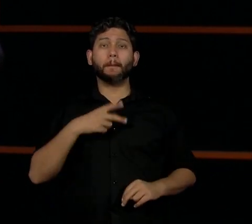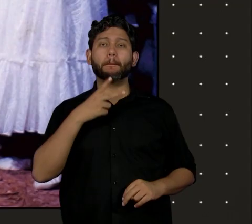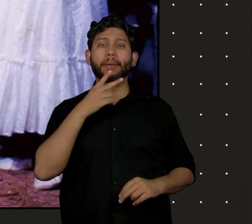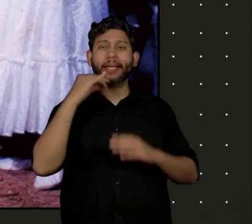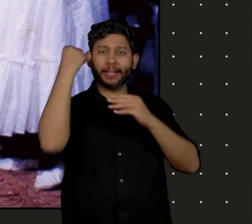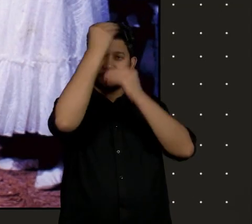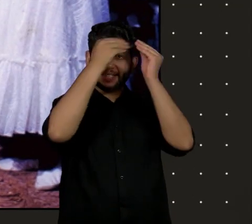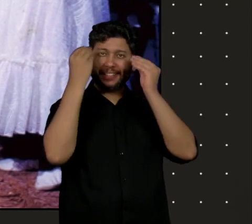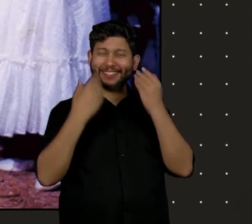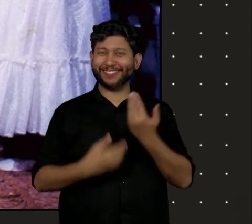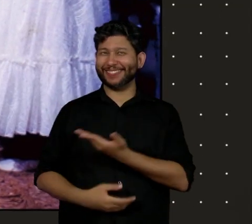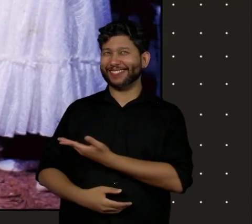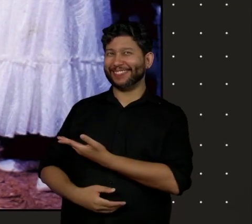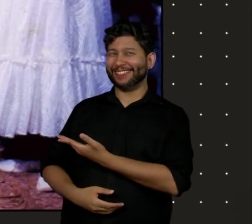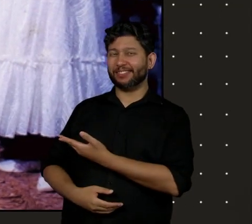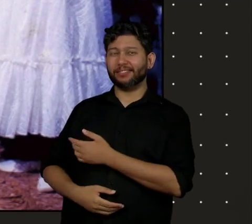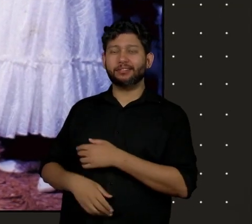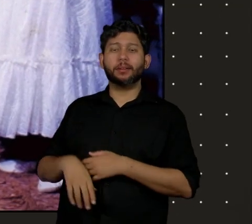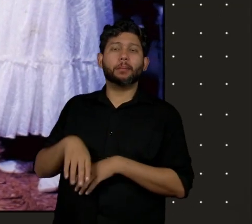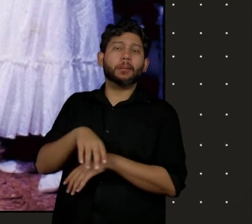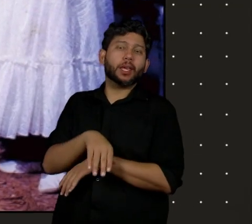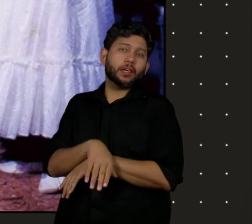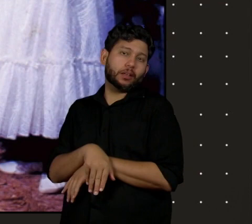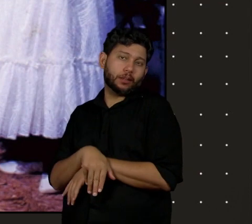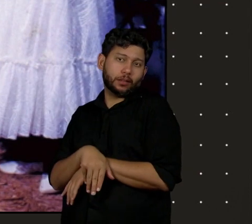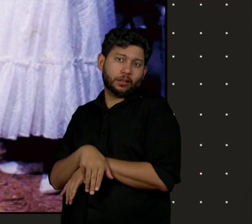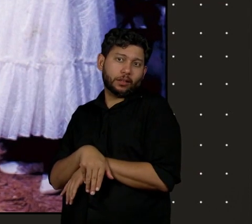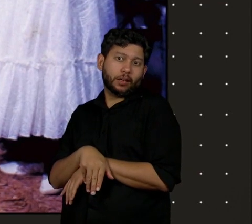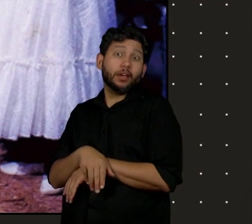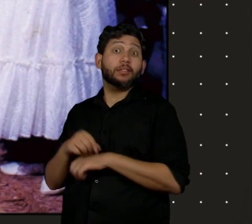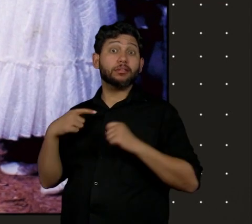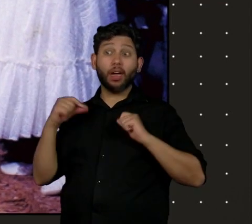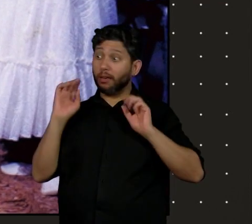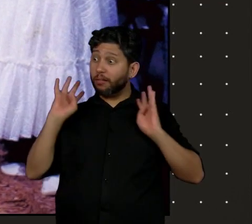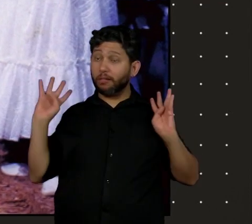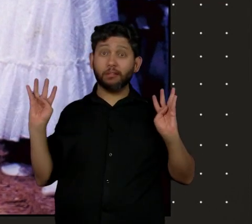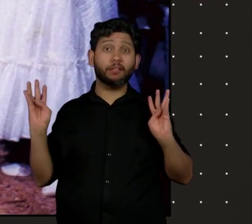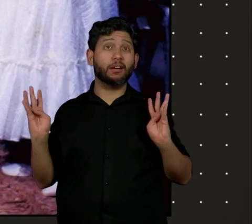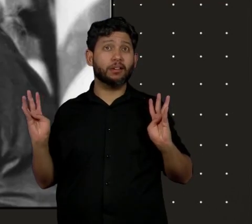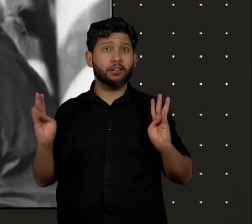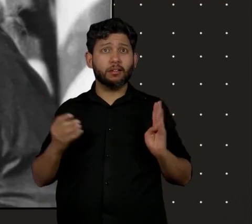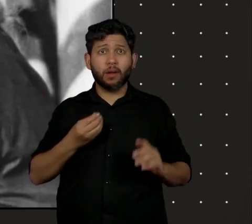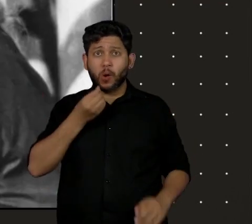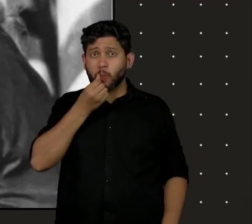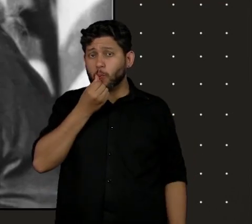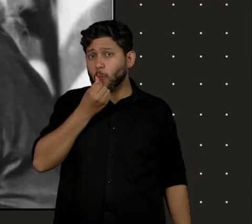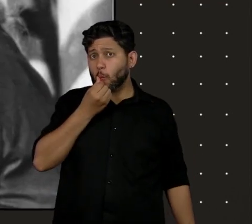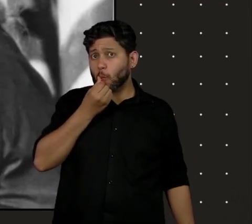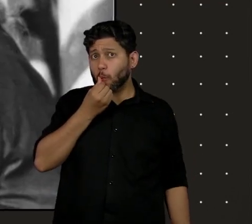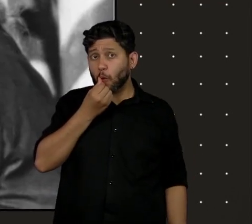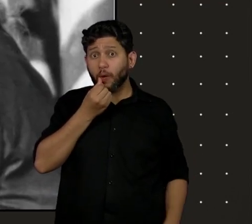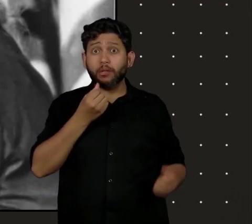vê as meninas do lado, que ele faz o meu pai, que ele vê o castinho do lado, tudo aquilo é a construção